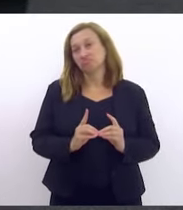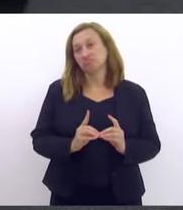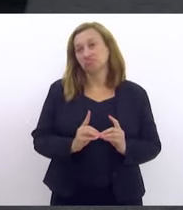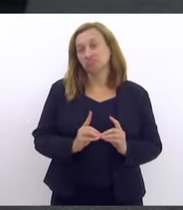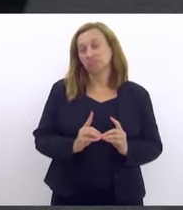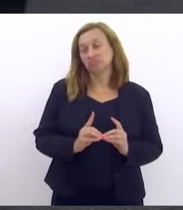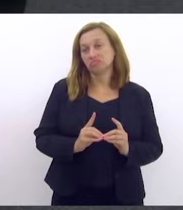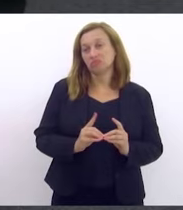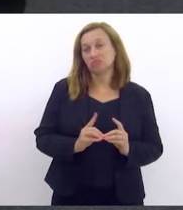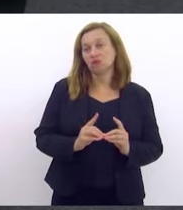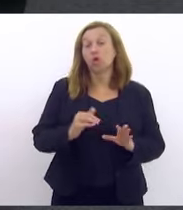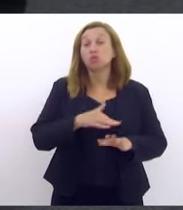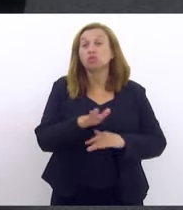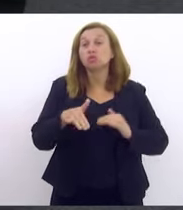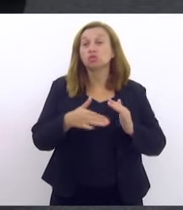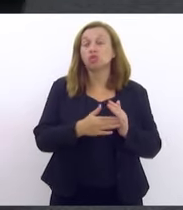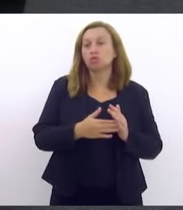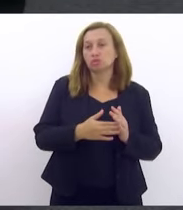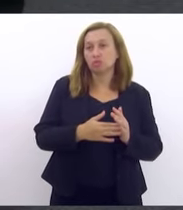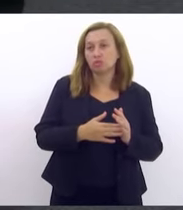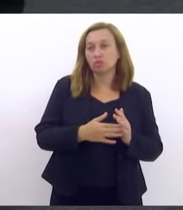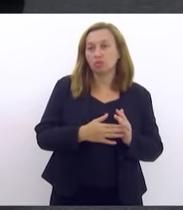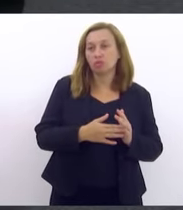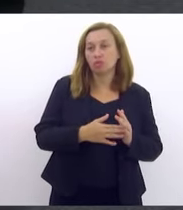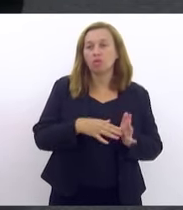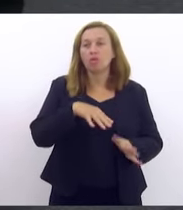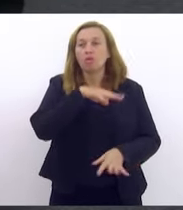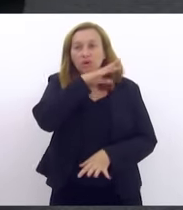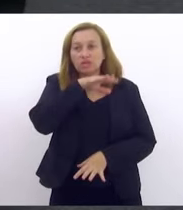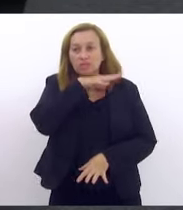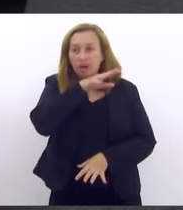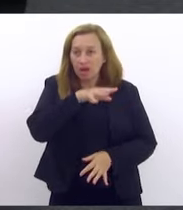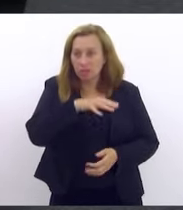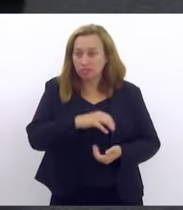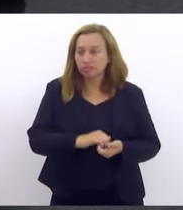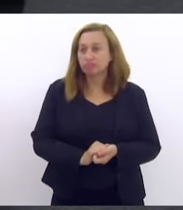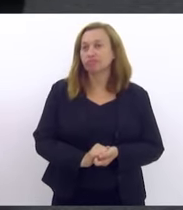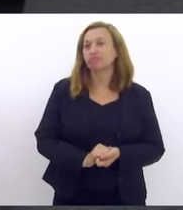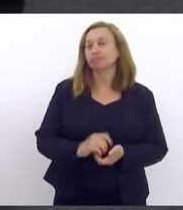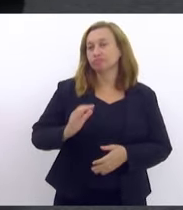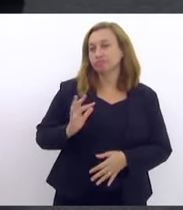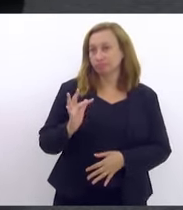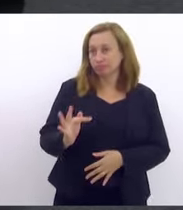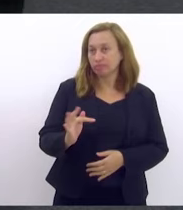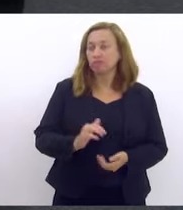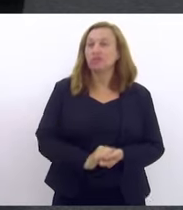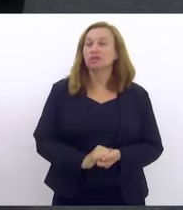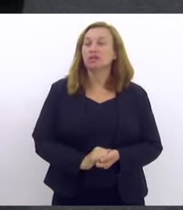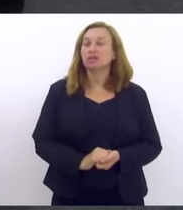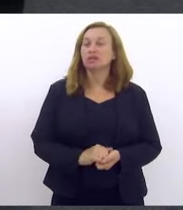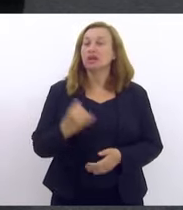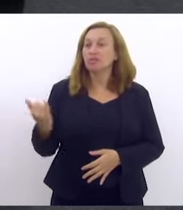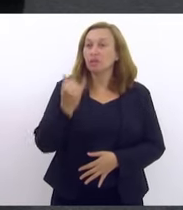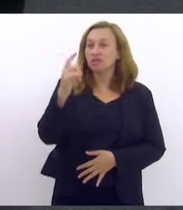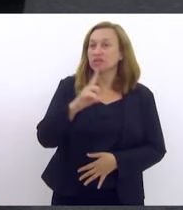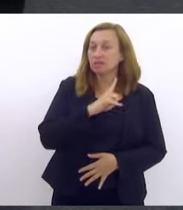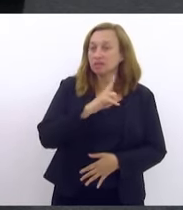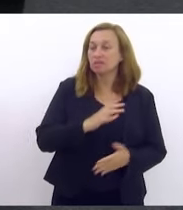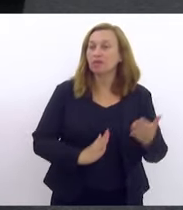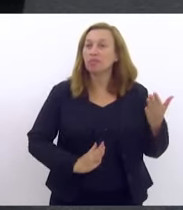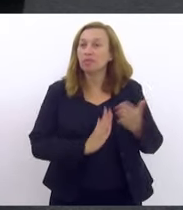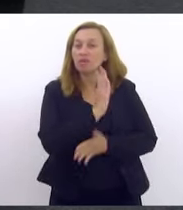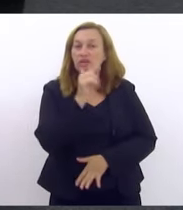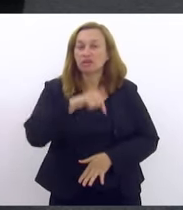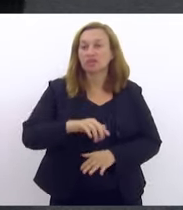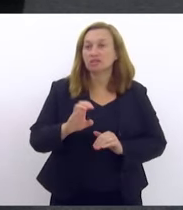animais da população fluminense. Por isso, nós achamos muito importante nós termos aprovado aqui no